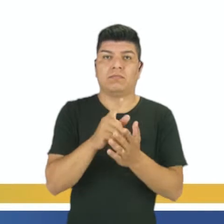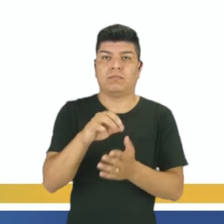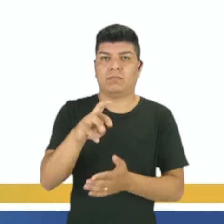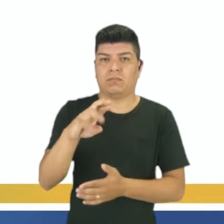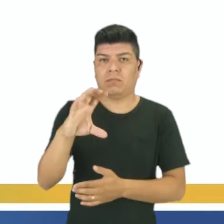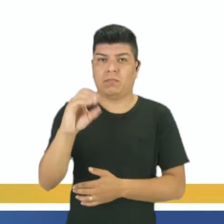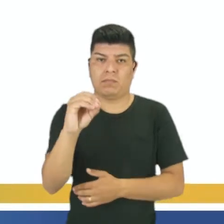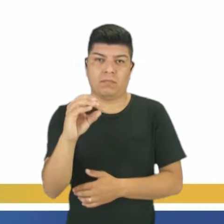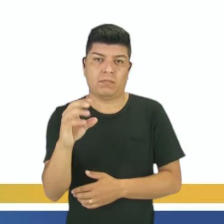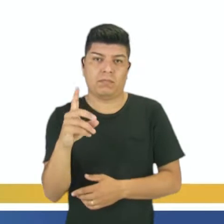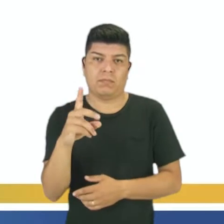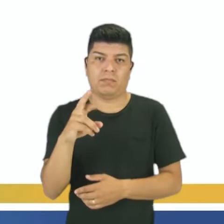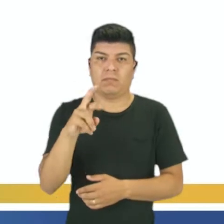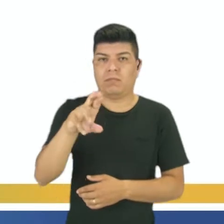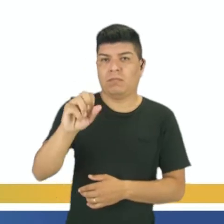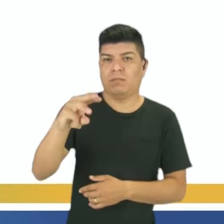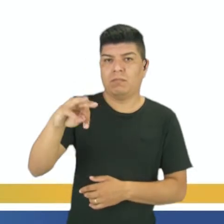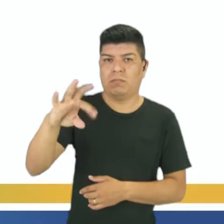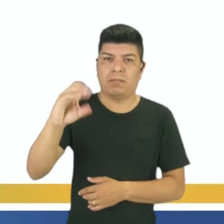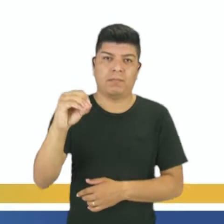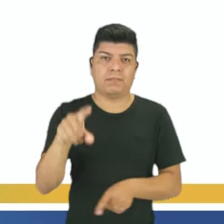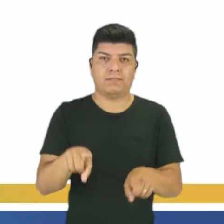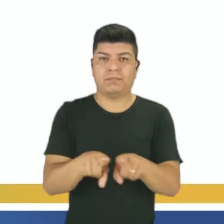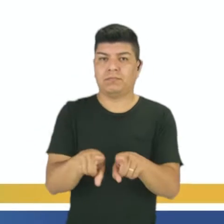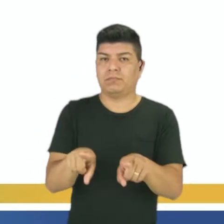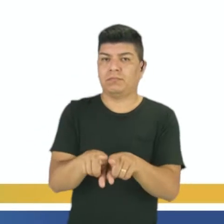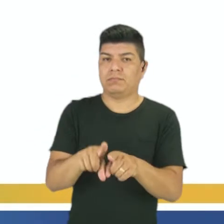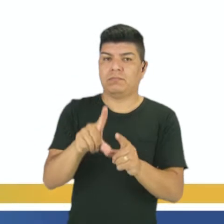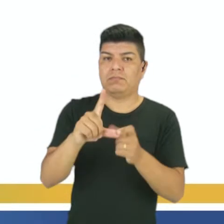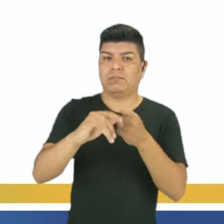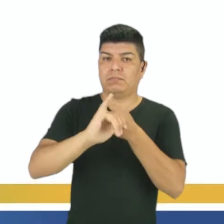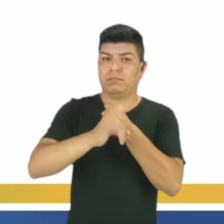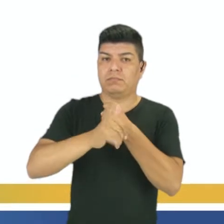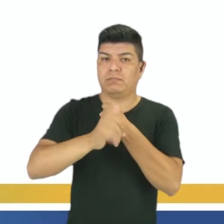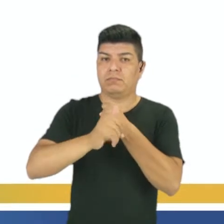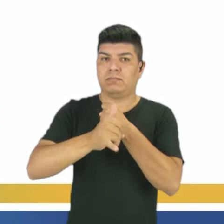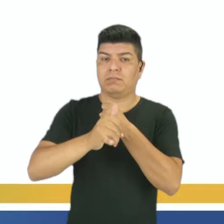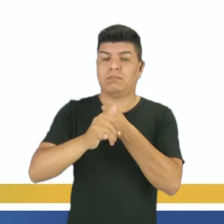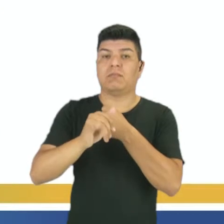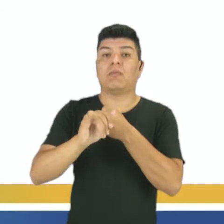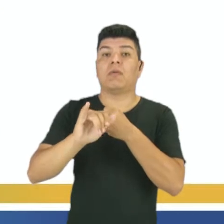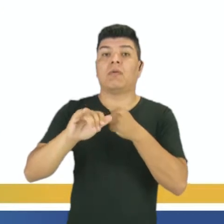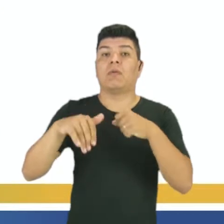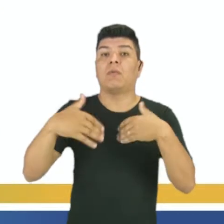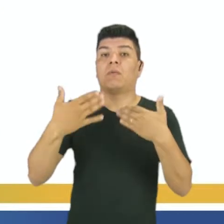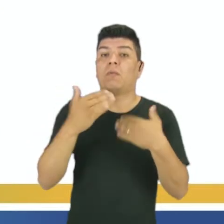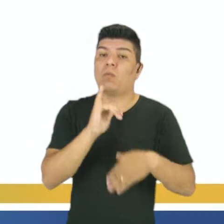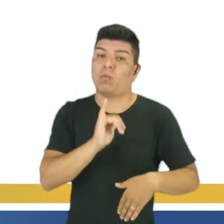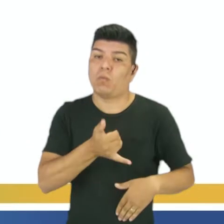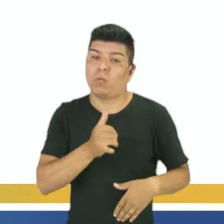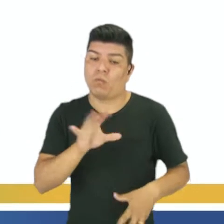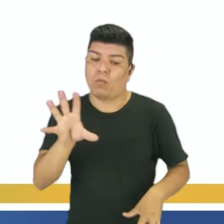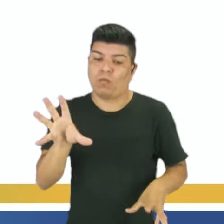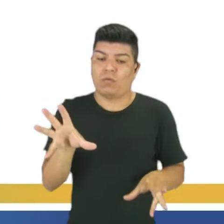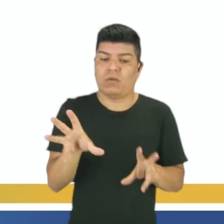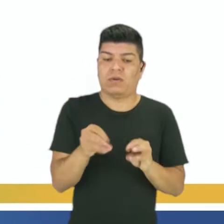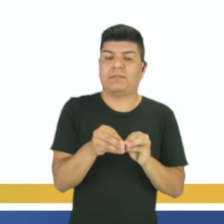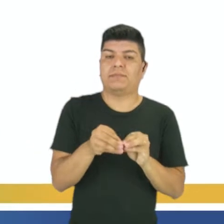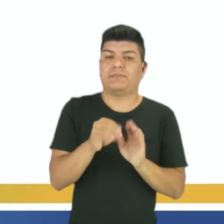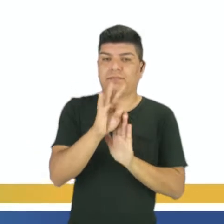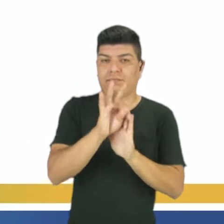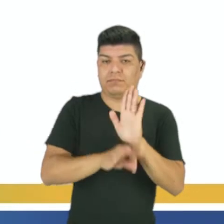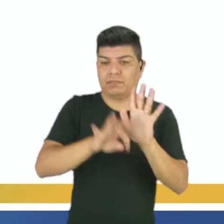lírico, épico, dramático, né? A crônica, ela é uma narrativa curta, é um